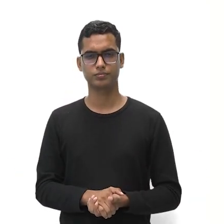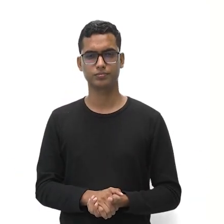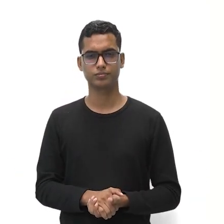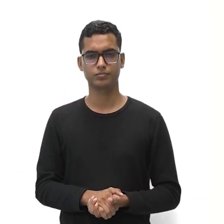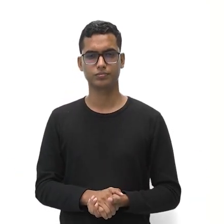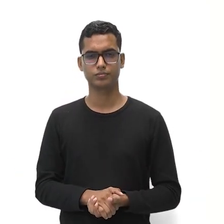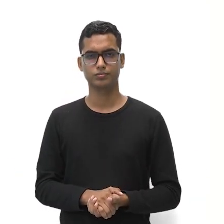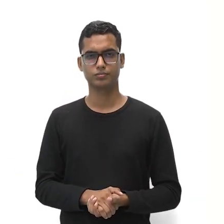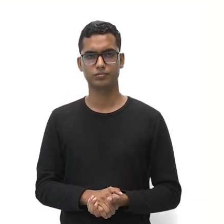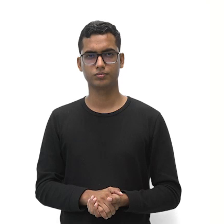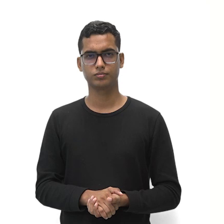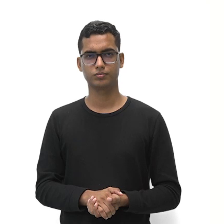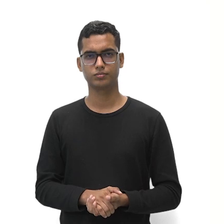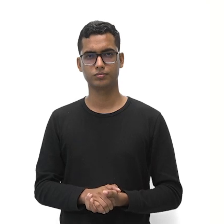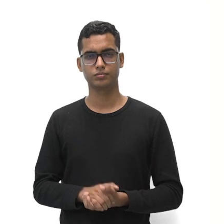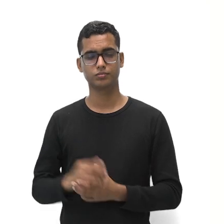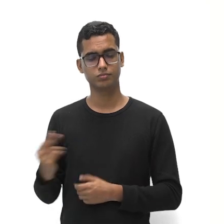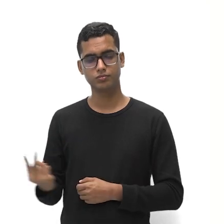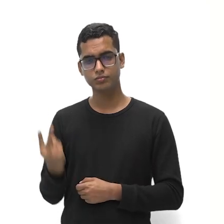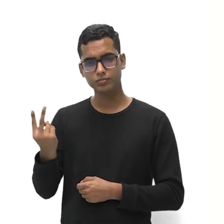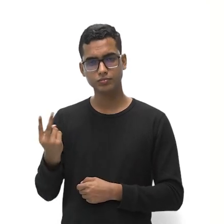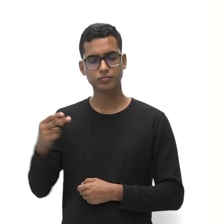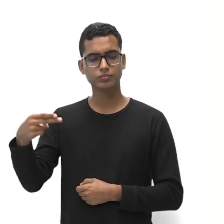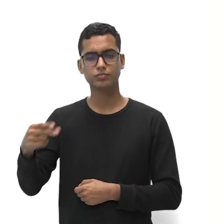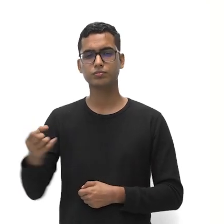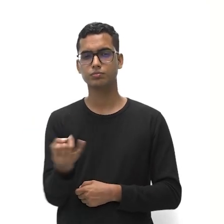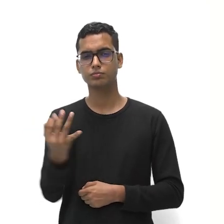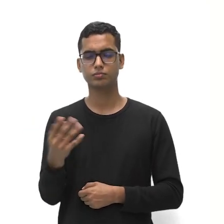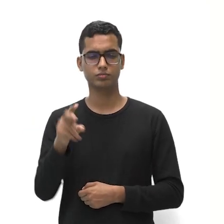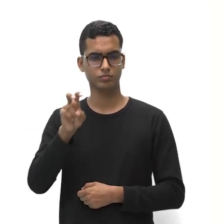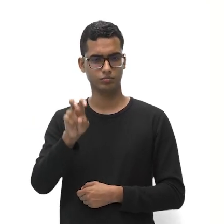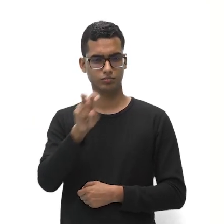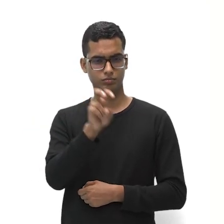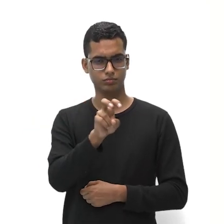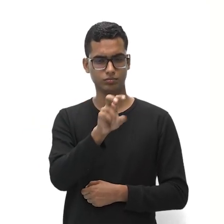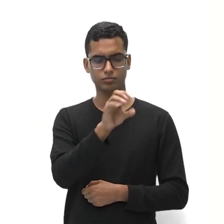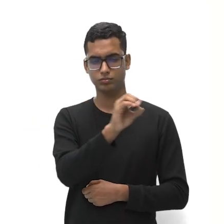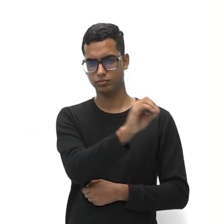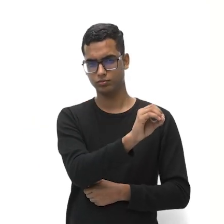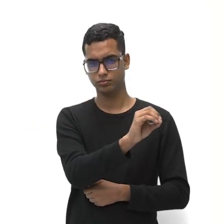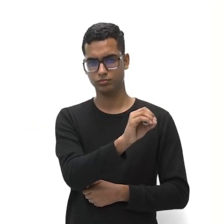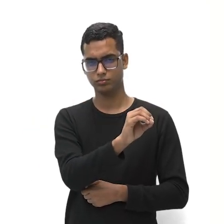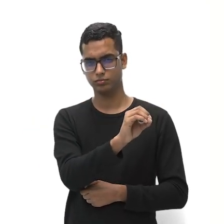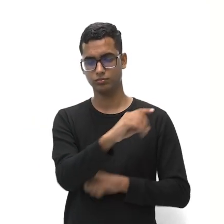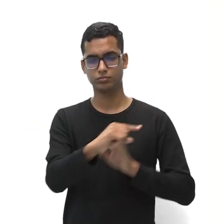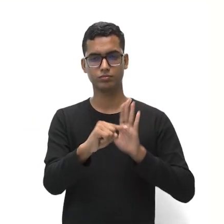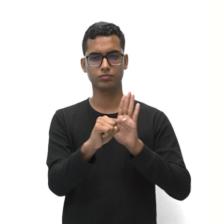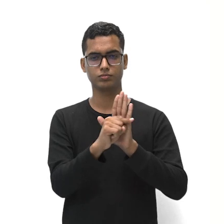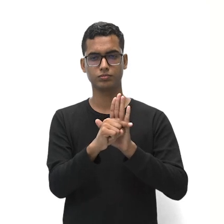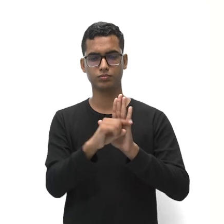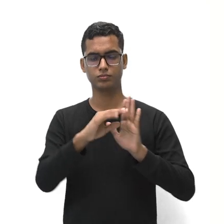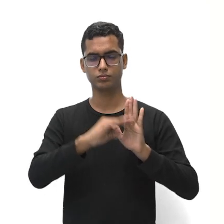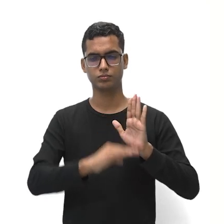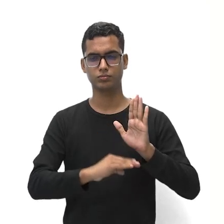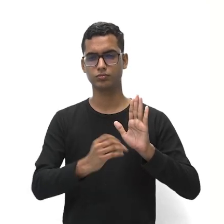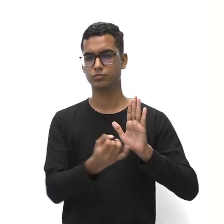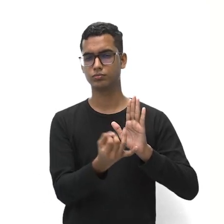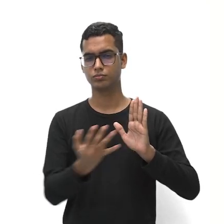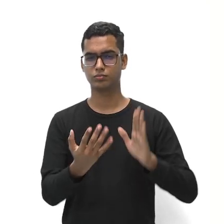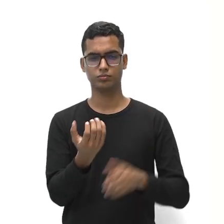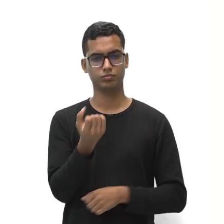valor vai ser igual ao preço original, que é quanto? 5.500, menos o valor do desconto, que é de